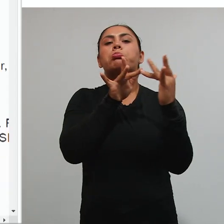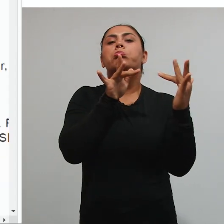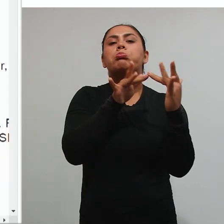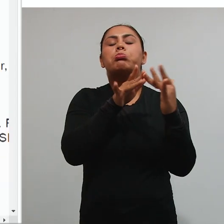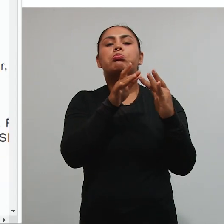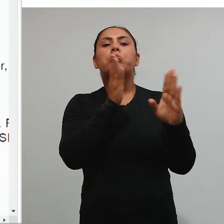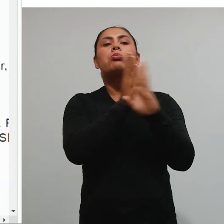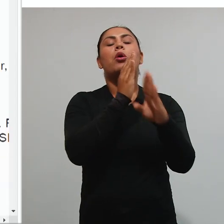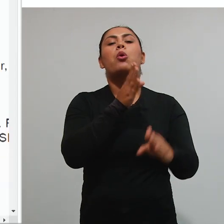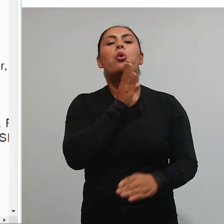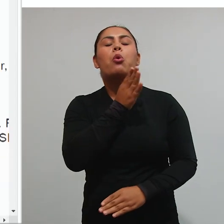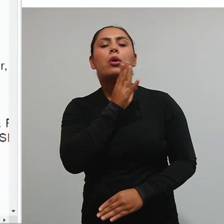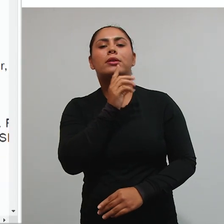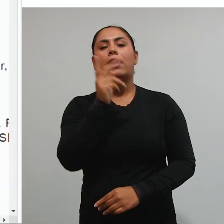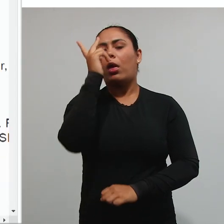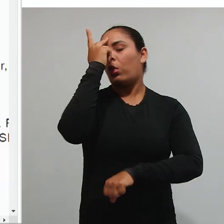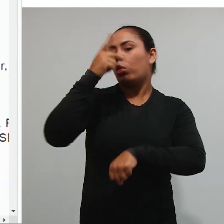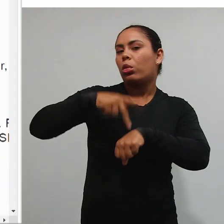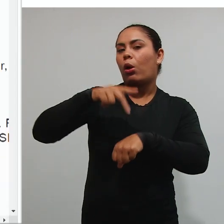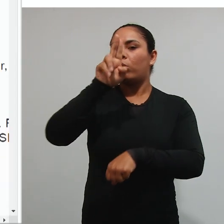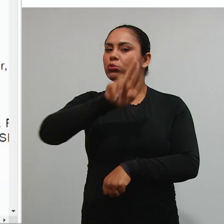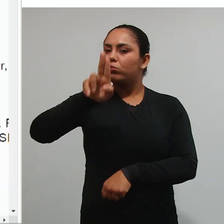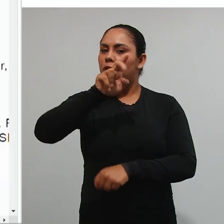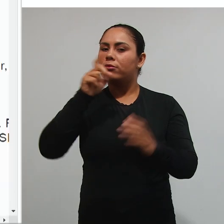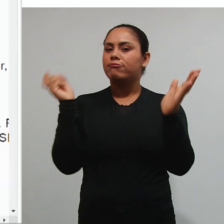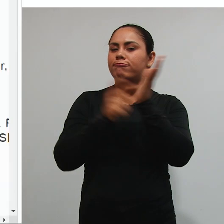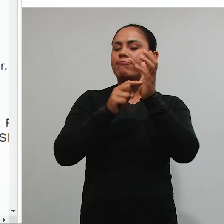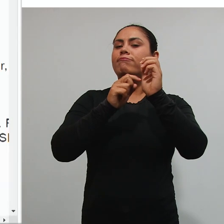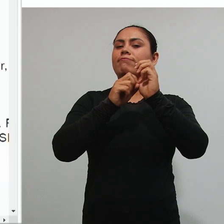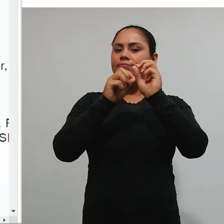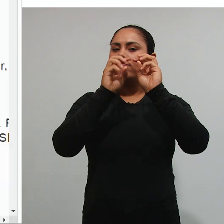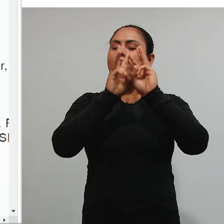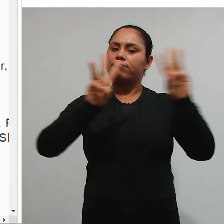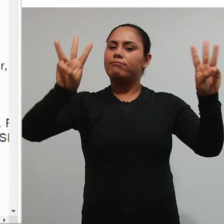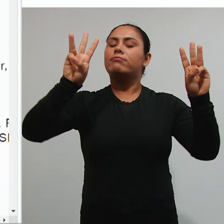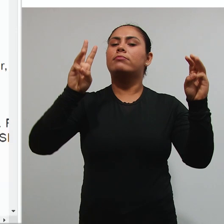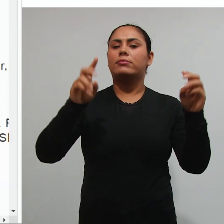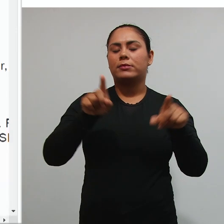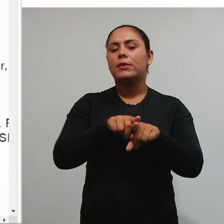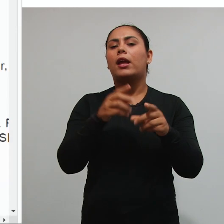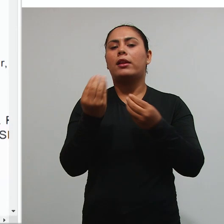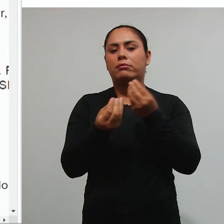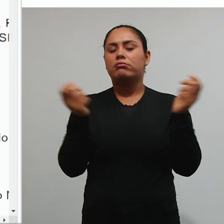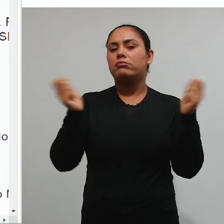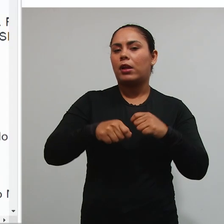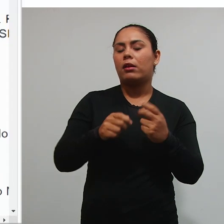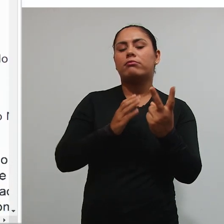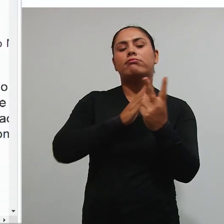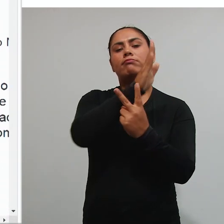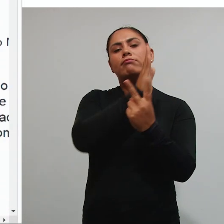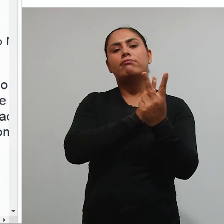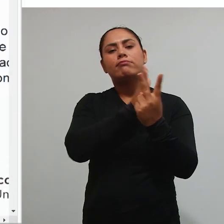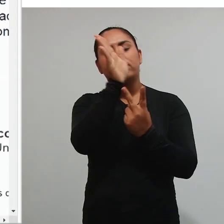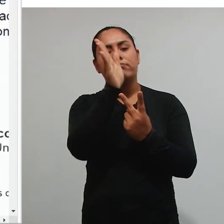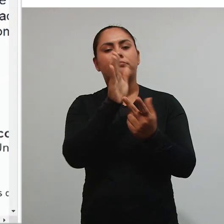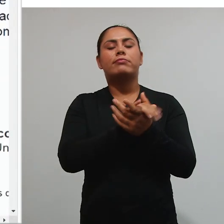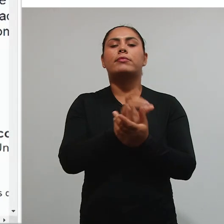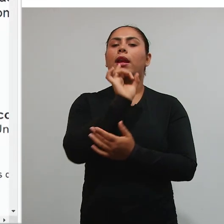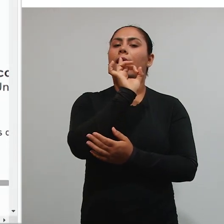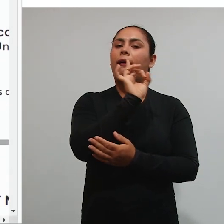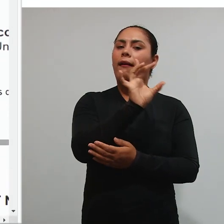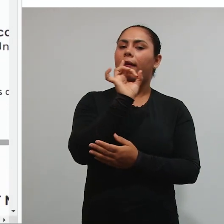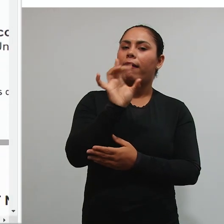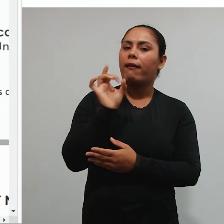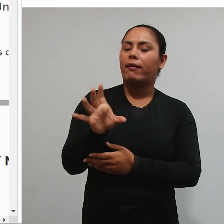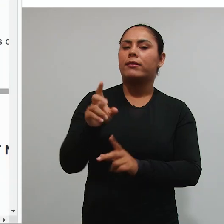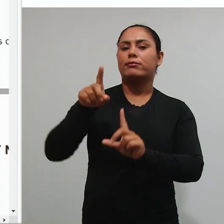os autores que você utilizou, acessá-los. Então, ela tem dupla funcionalidade, tá? E aí, para cada